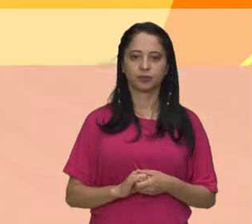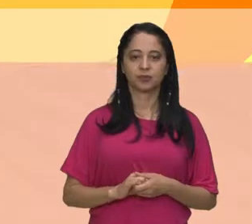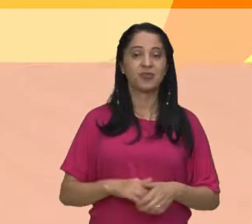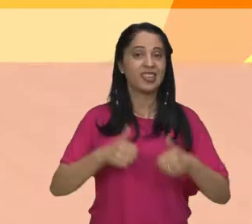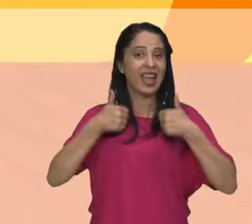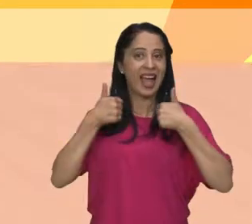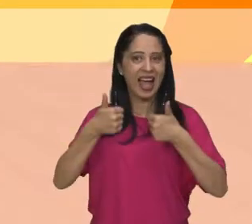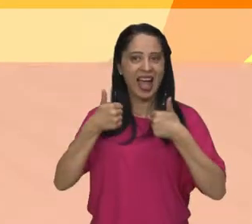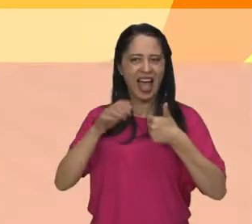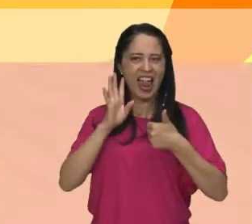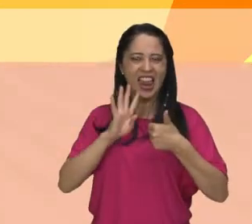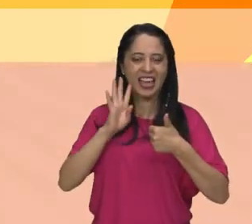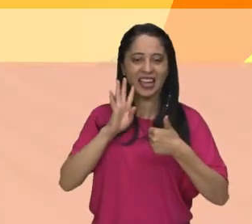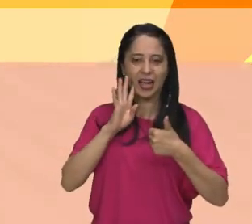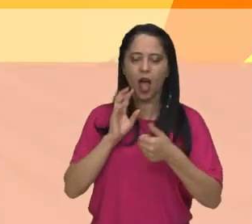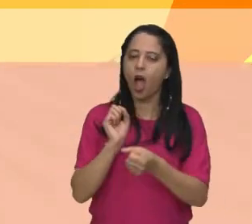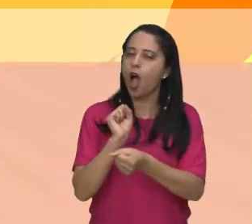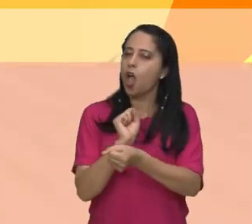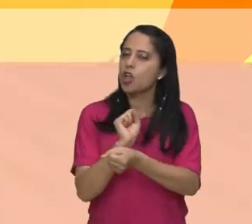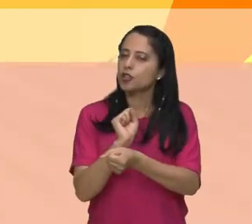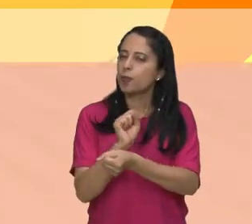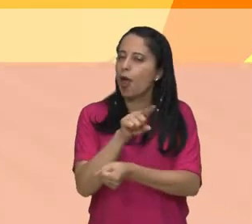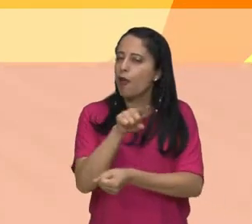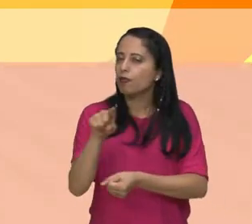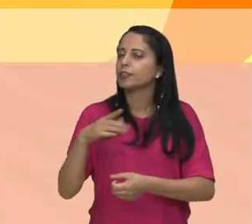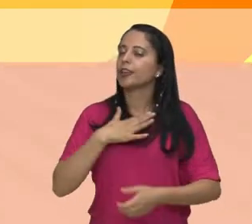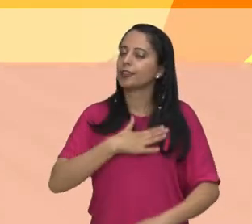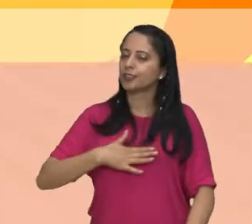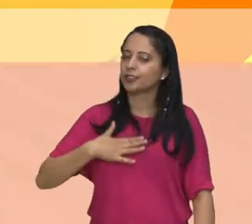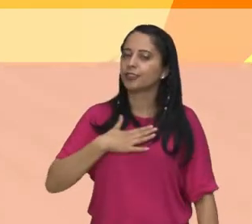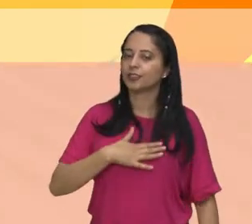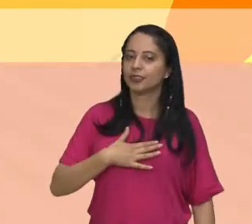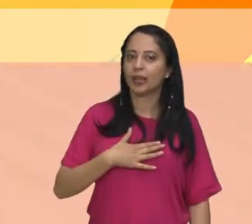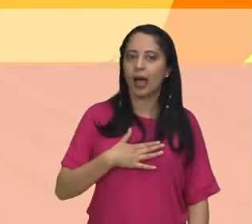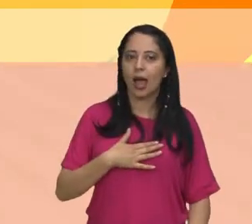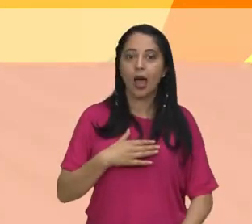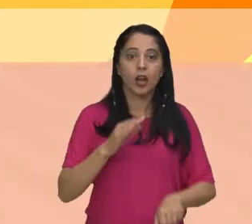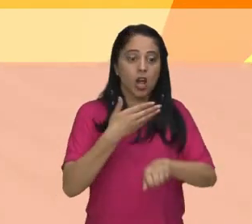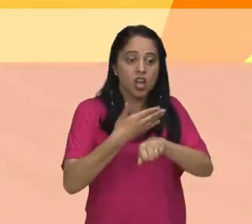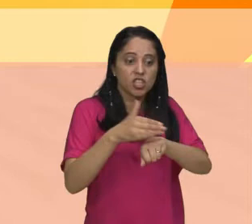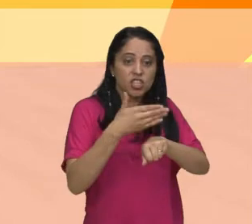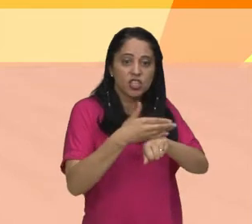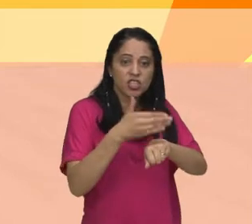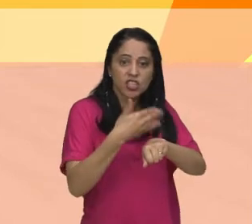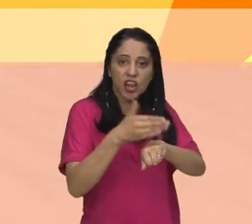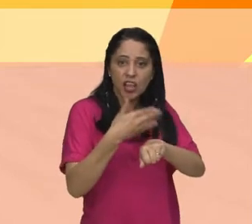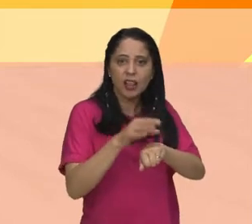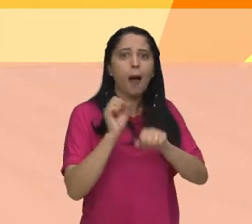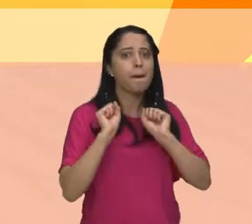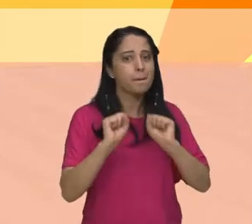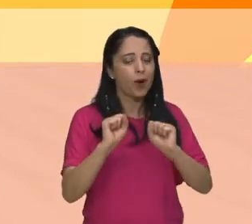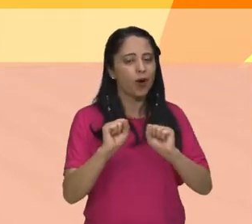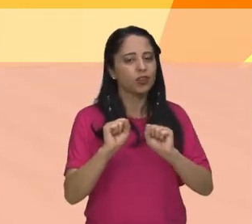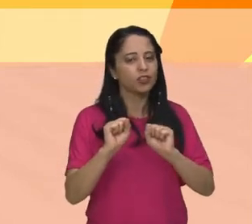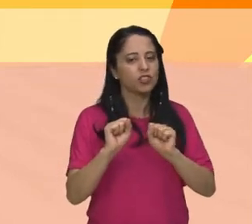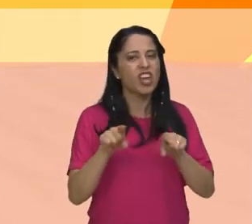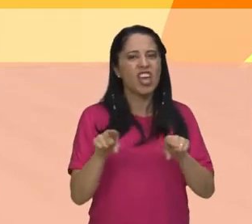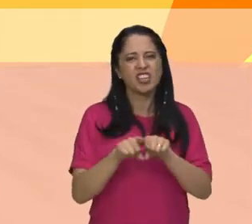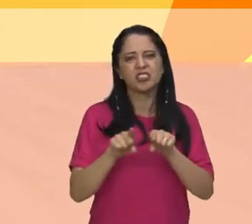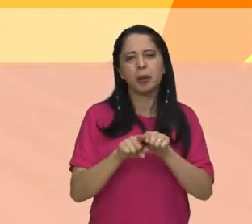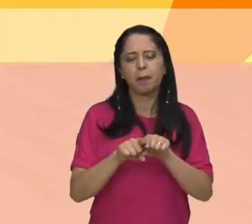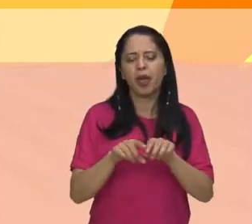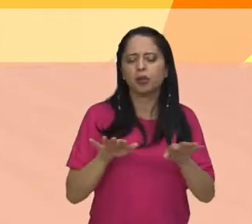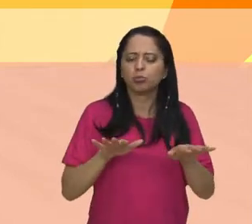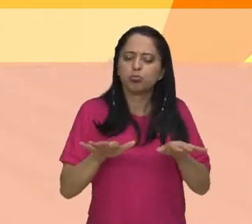Muito bom! Espero que vocês tenham gostado. Lembrem de treinar a coreografia ou, se você quiser, pode apenas pegar